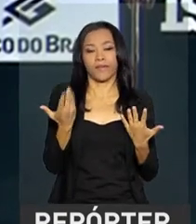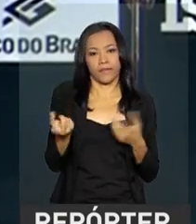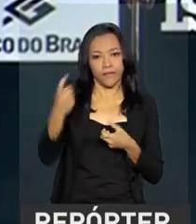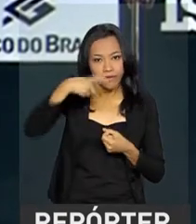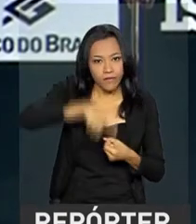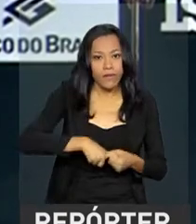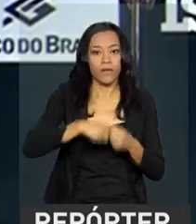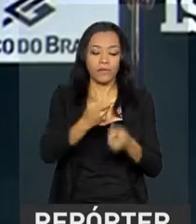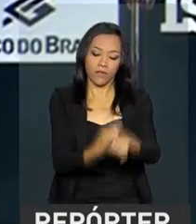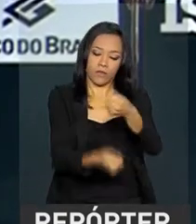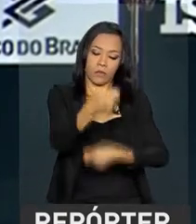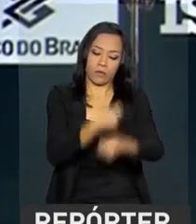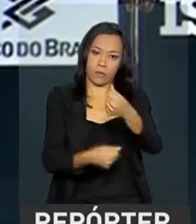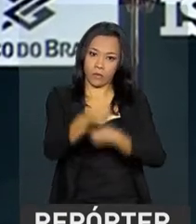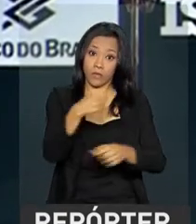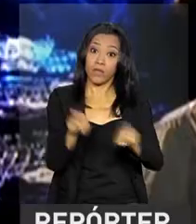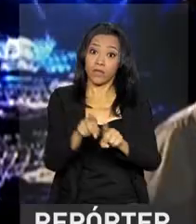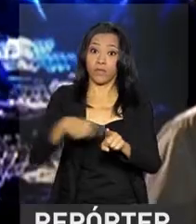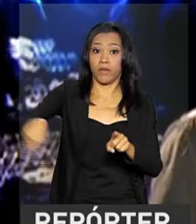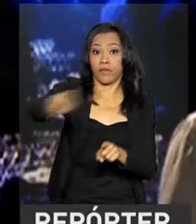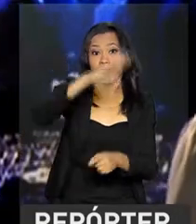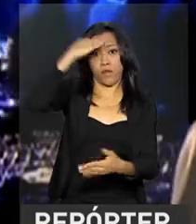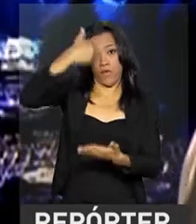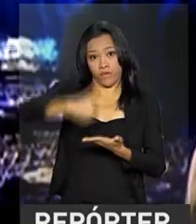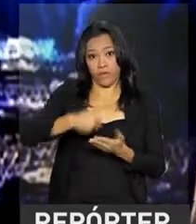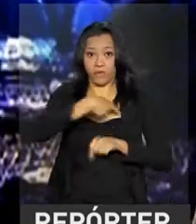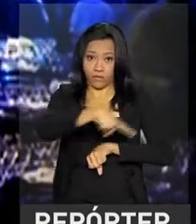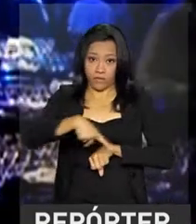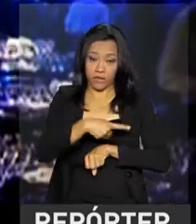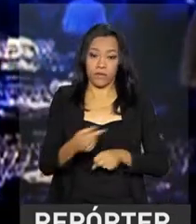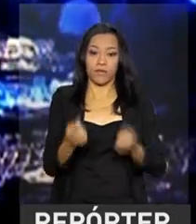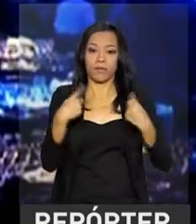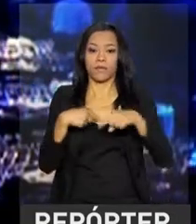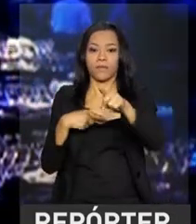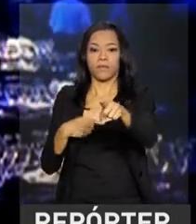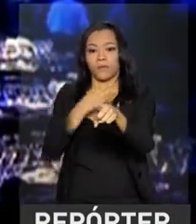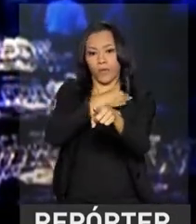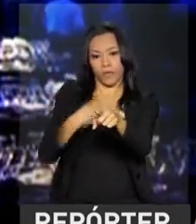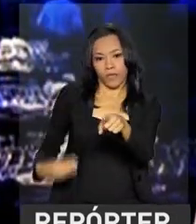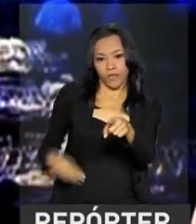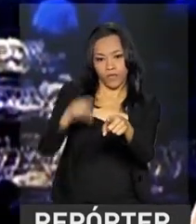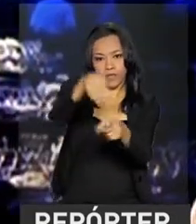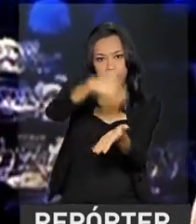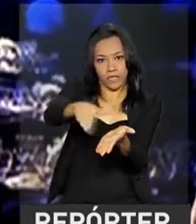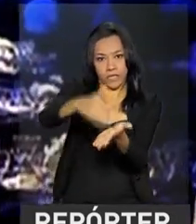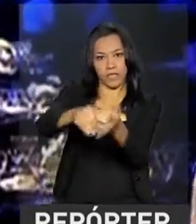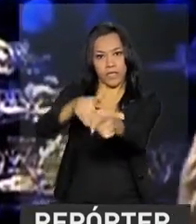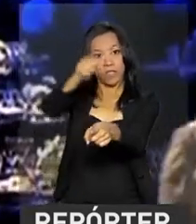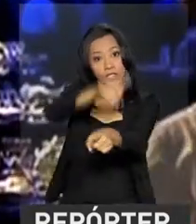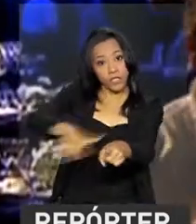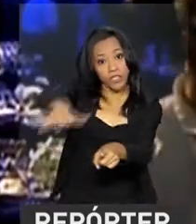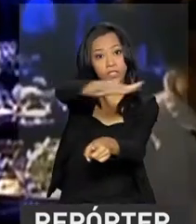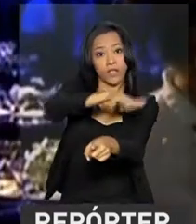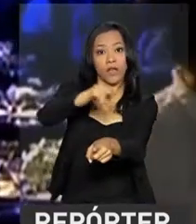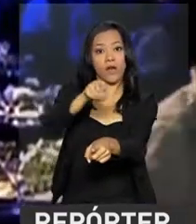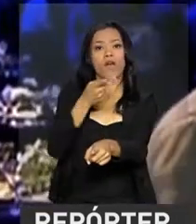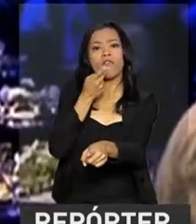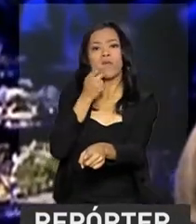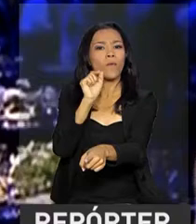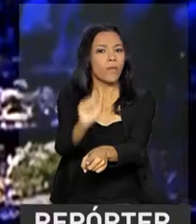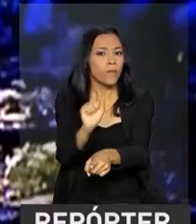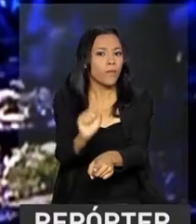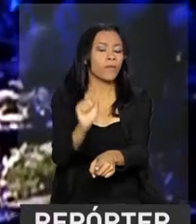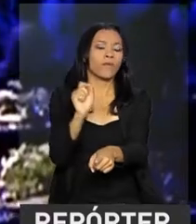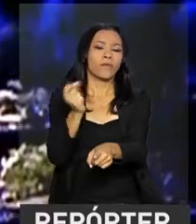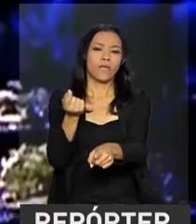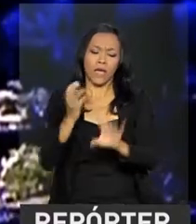da economia e da confiança. O ministro da Secretaria-Geral da Presidência da República, Moreira Franco, avaliou que a